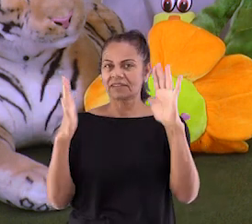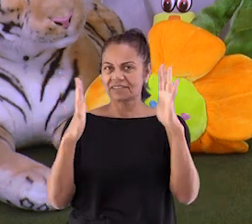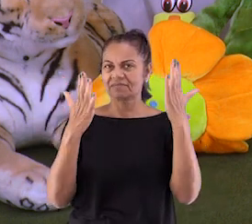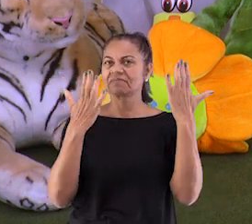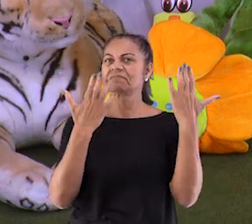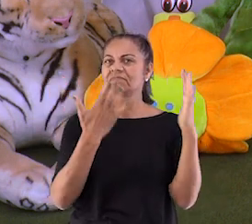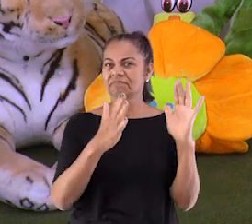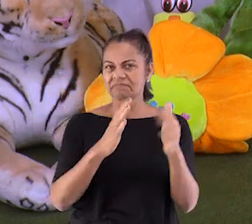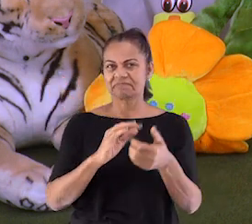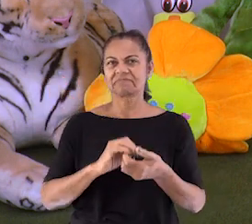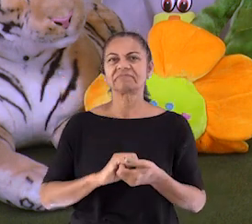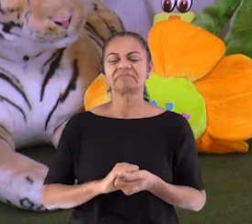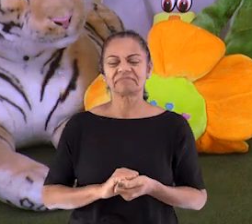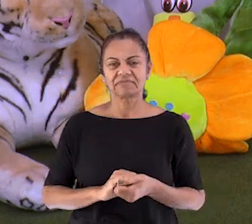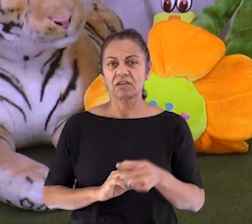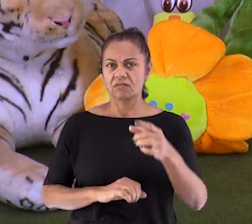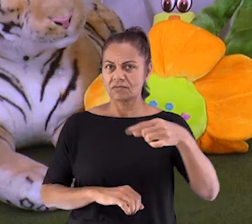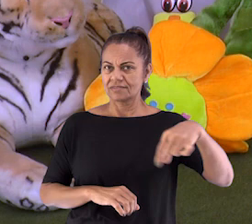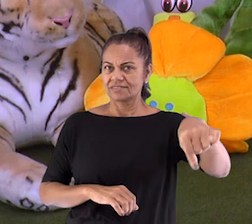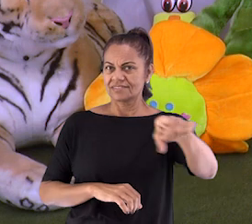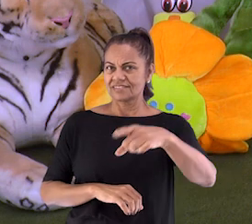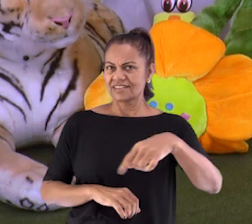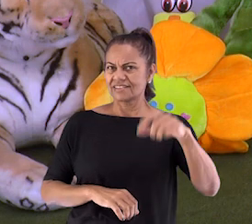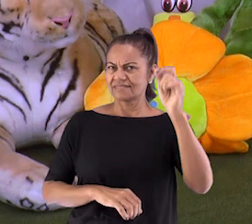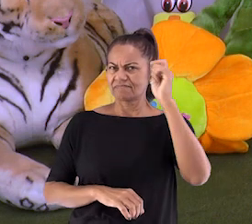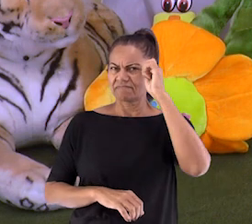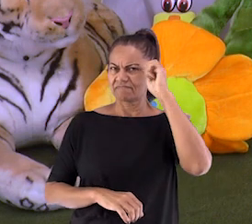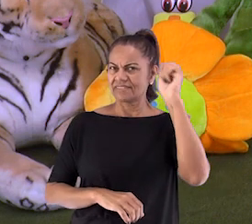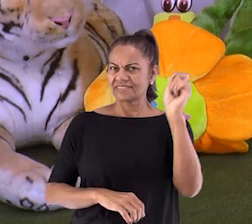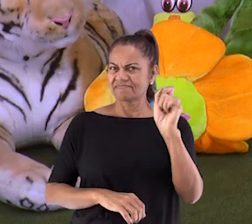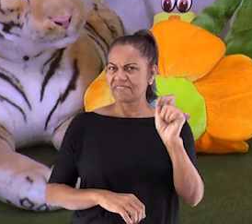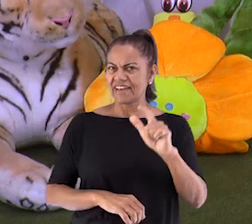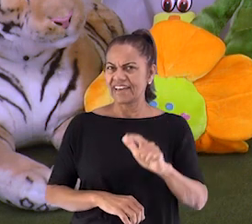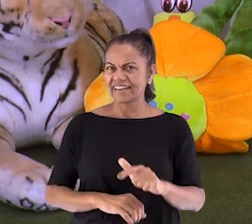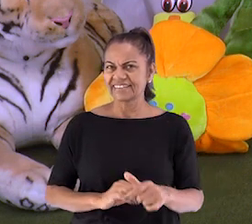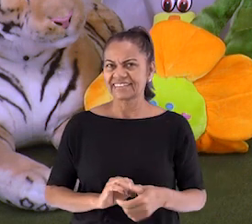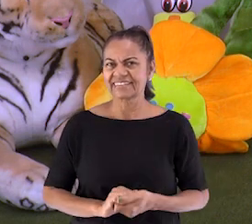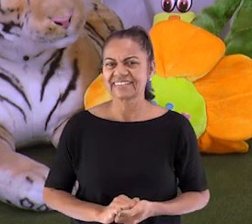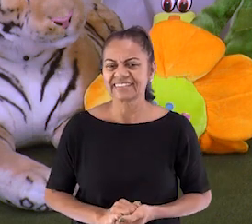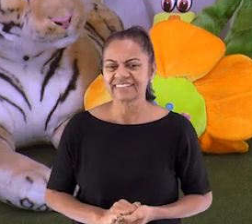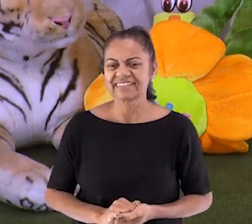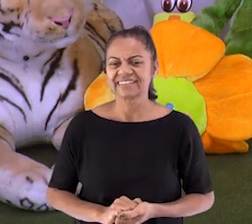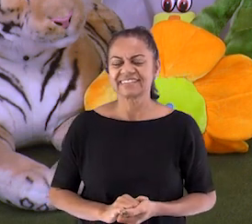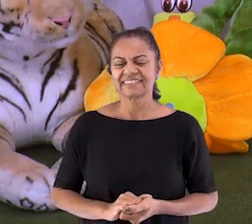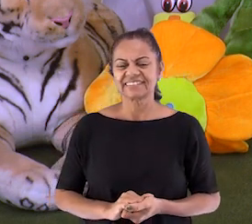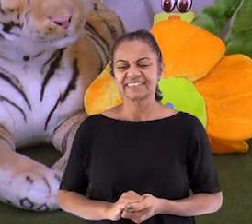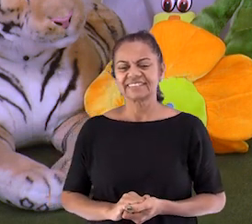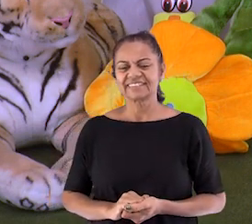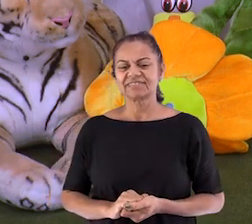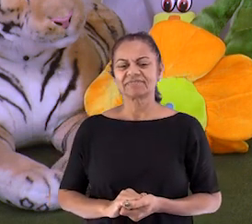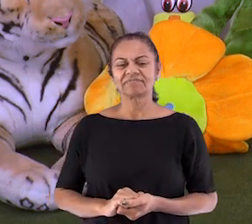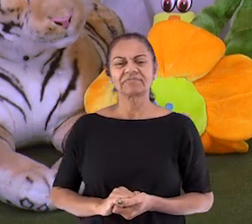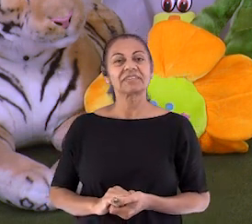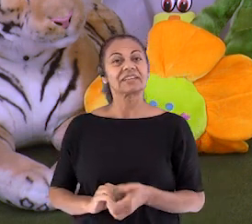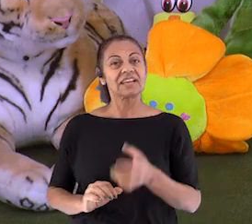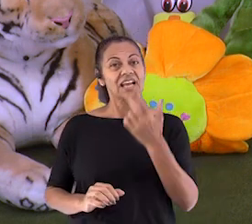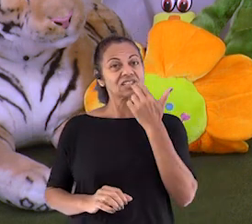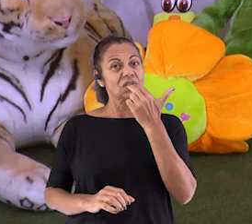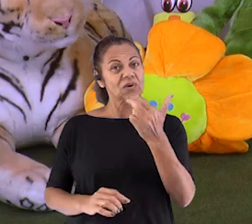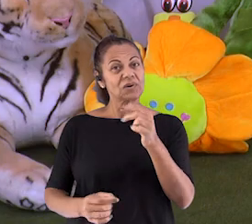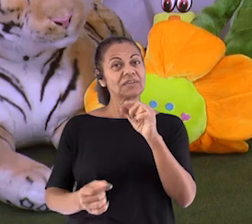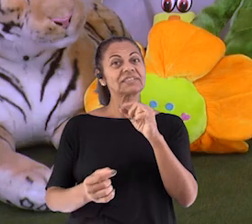Muito bem, vocês estão muito espertos, hein? Estão ficando fera em identificar